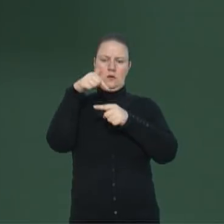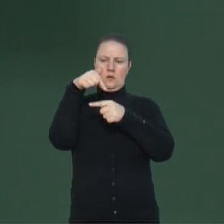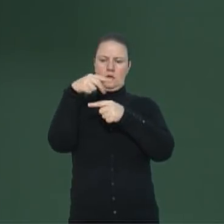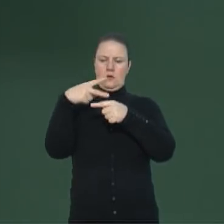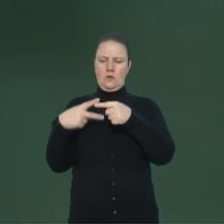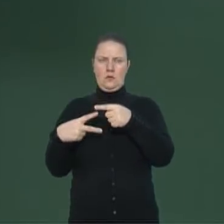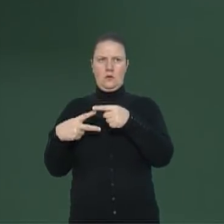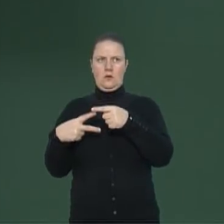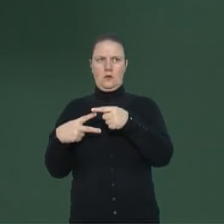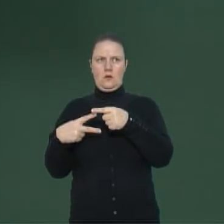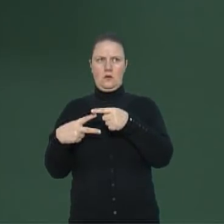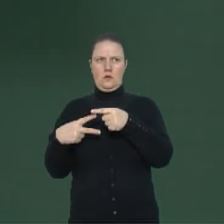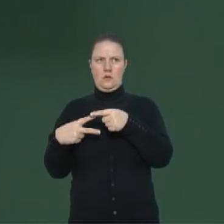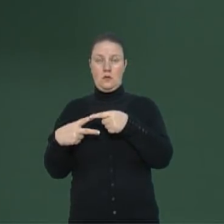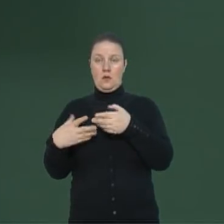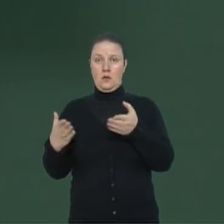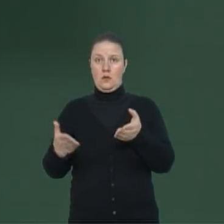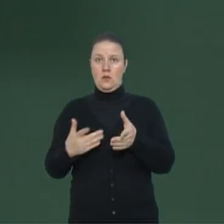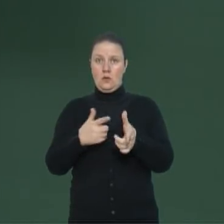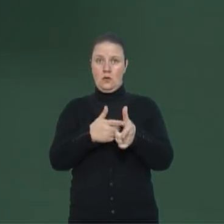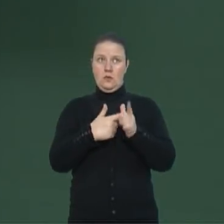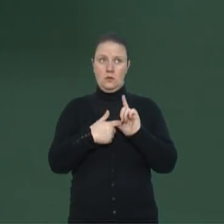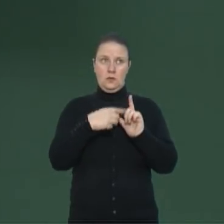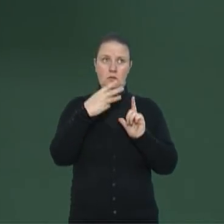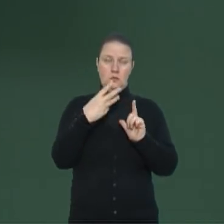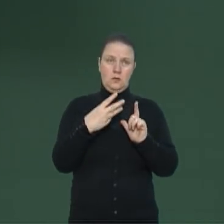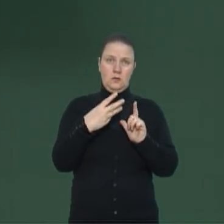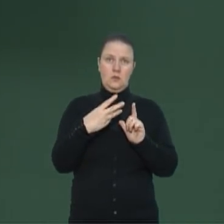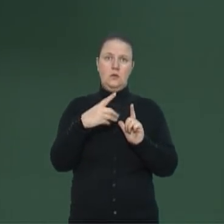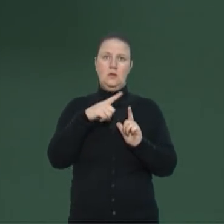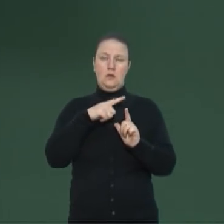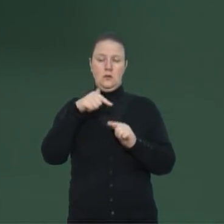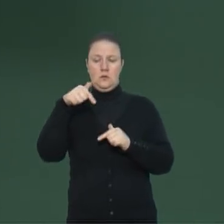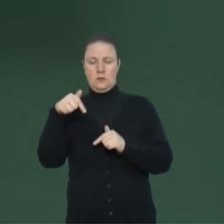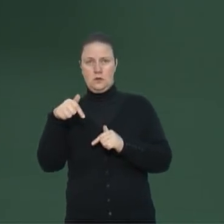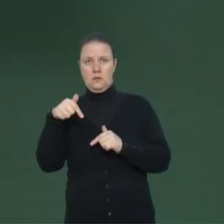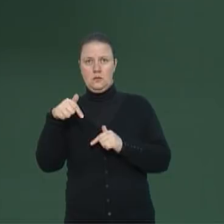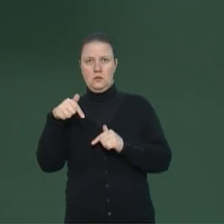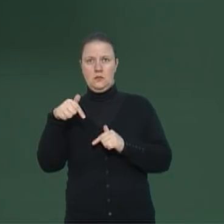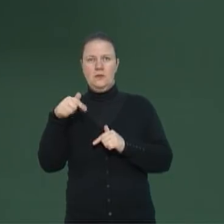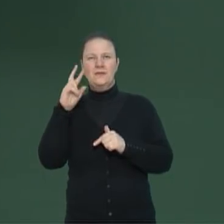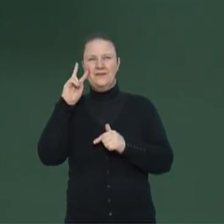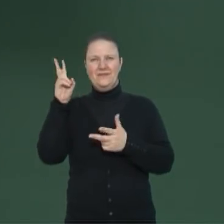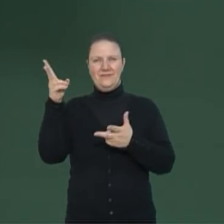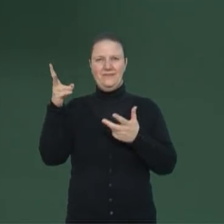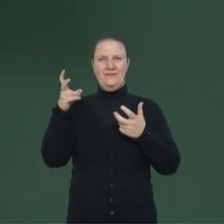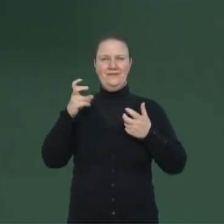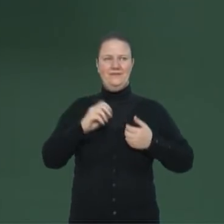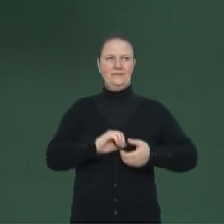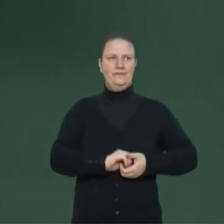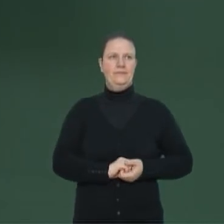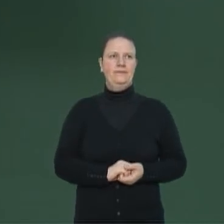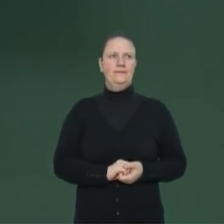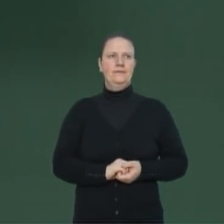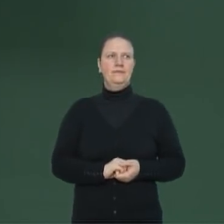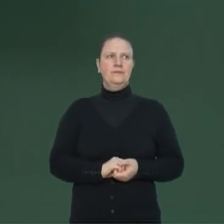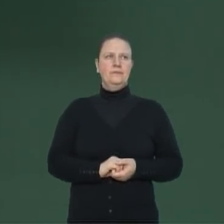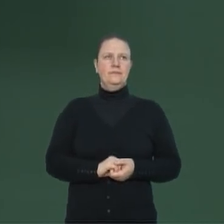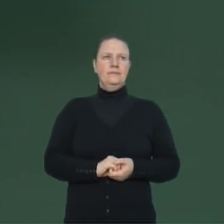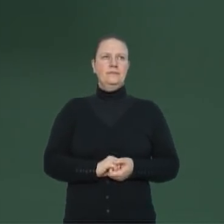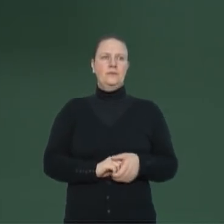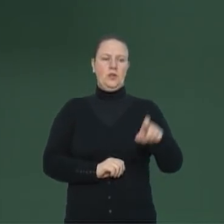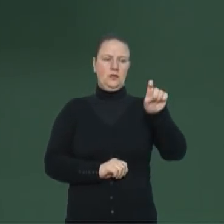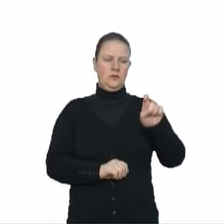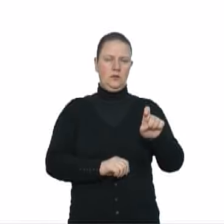porque eu devo 3 e tenho 7, fico com 4, 4 por 2 é 2. Então aí as soluções então, né? x1